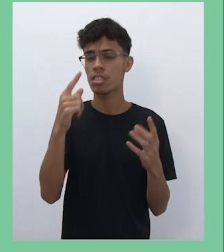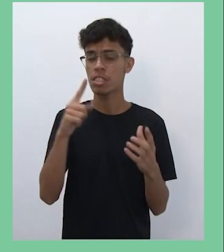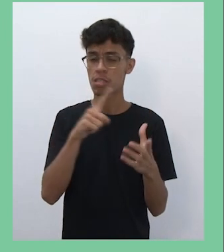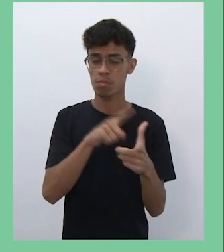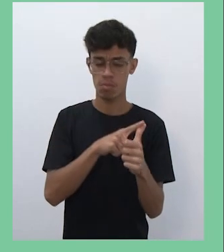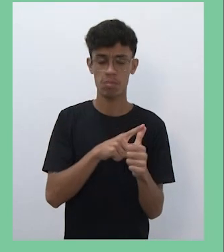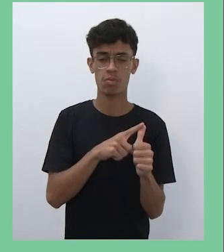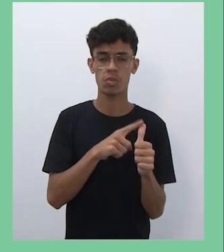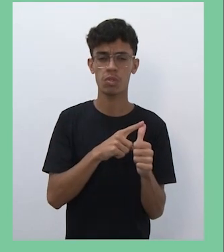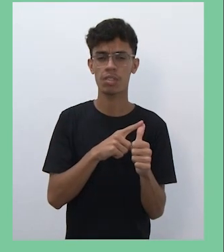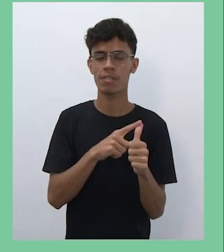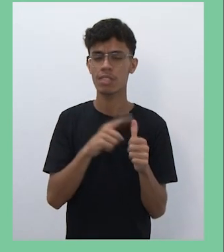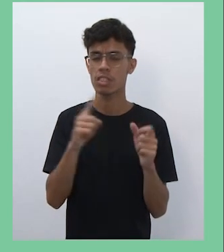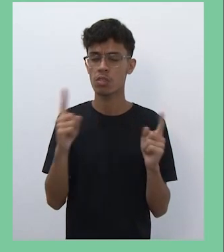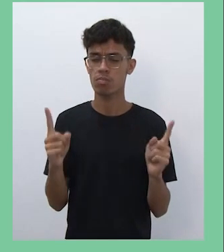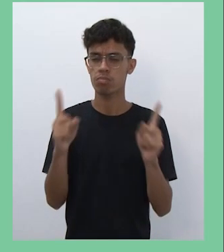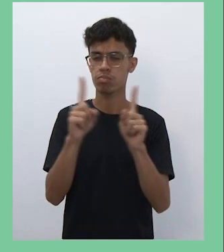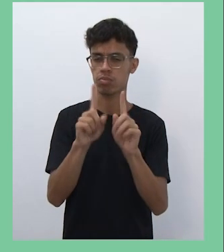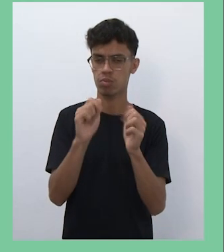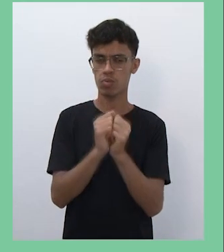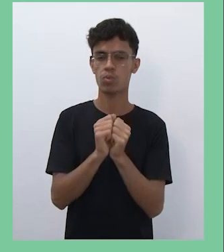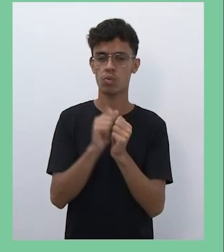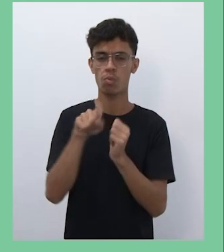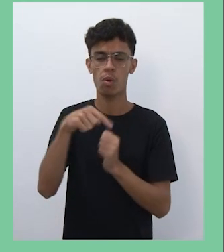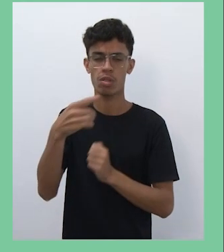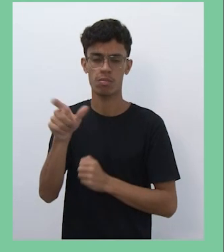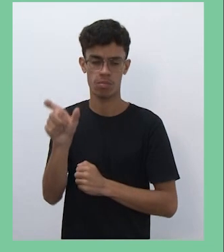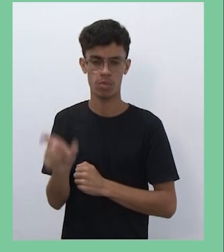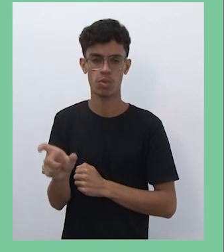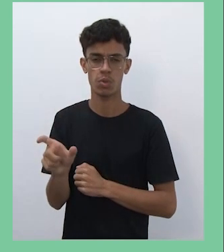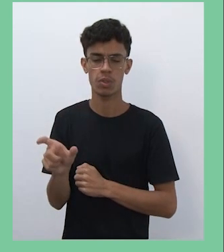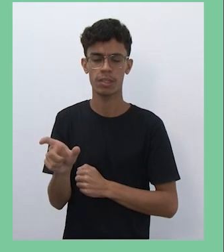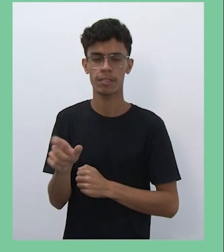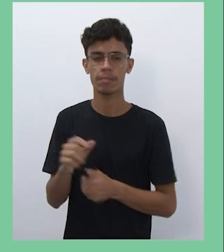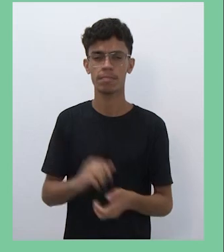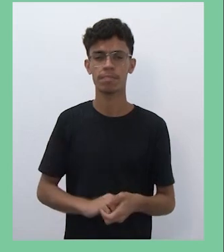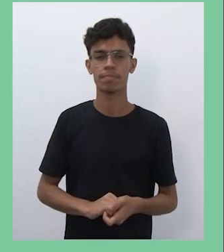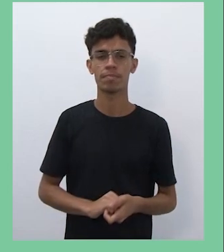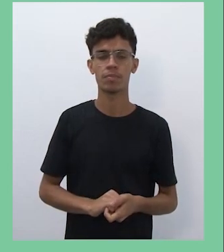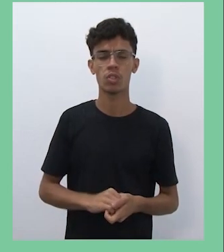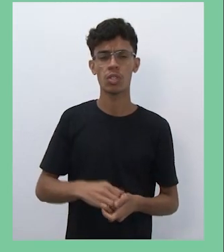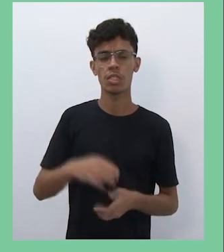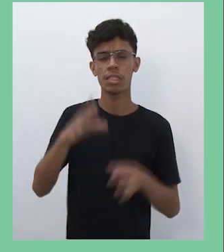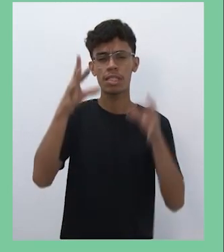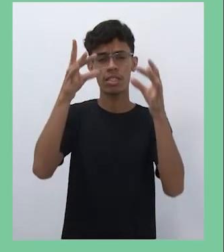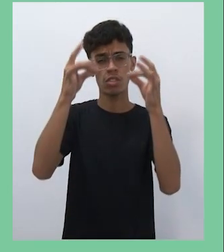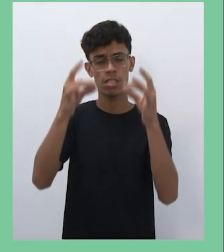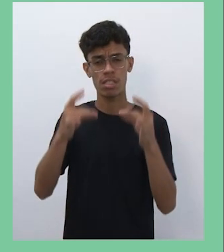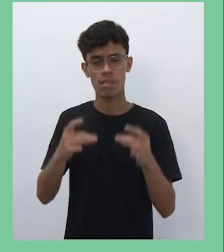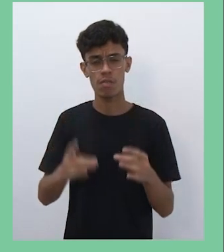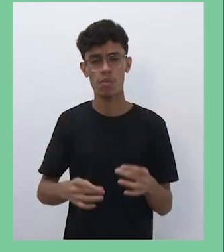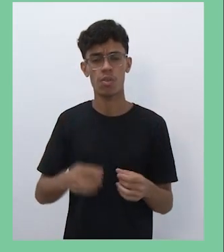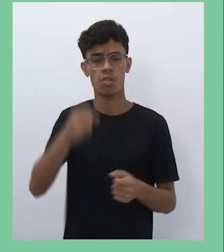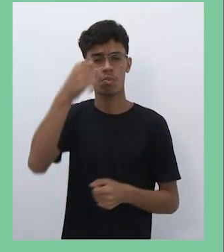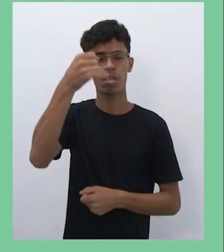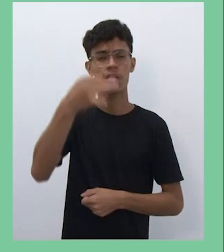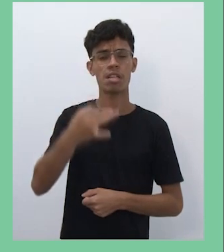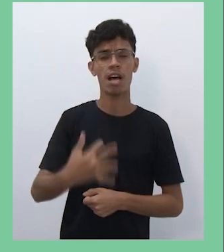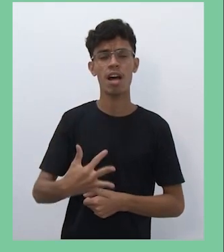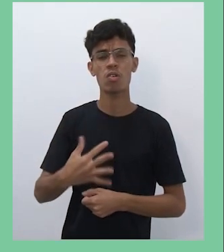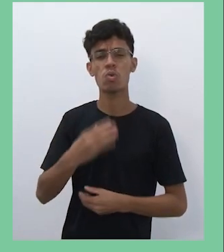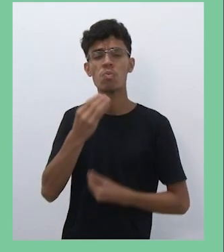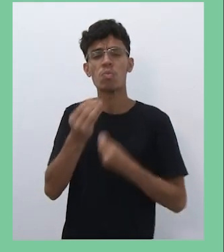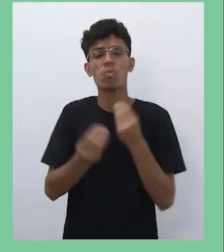parcerias. O projeto também precisa de uma justificativa, que deve descrever a situação na qual o projeto